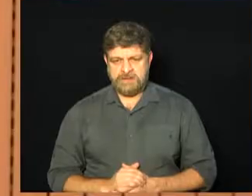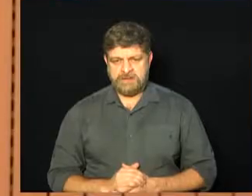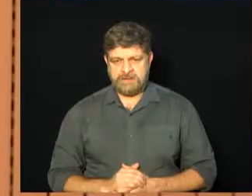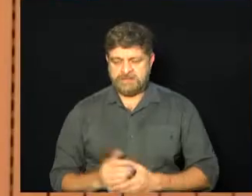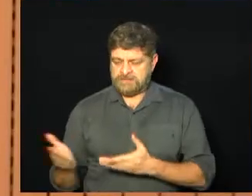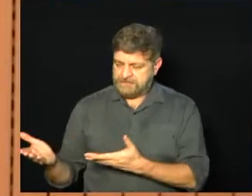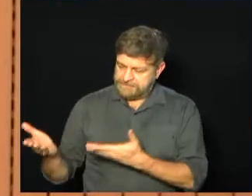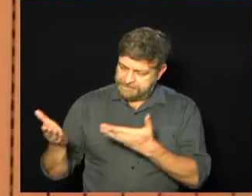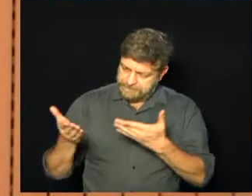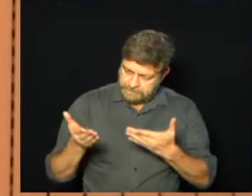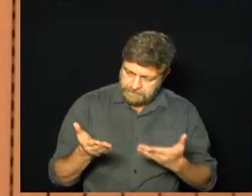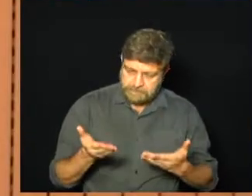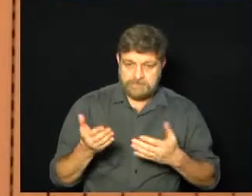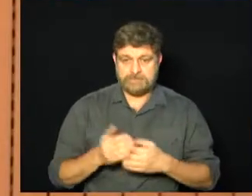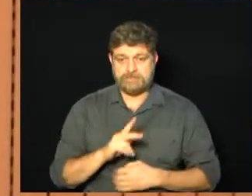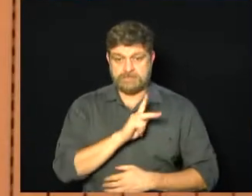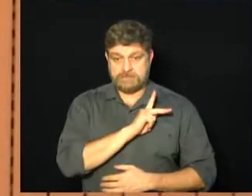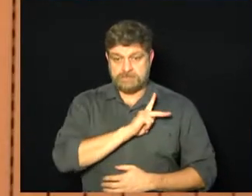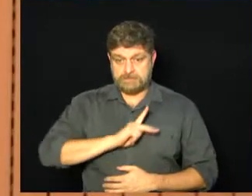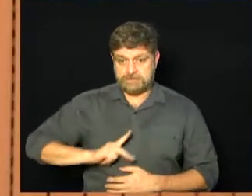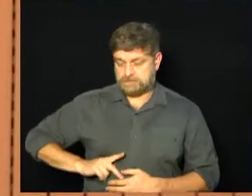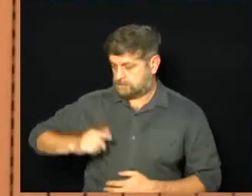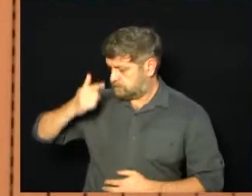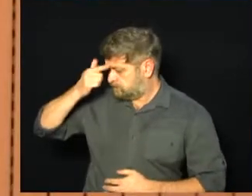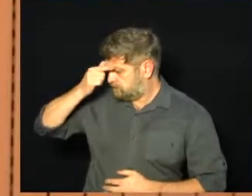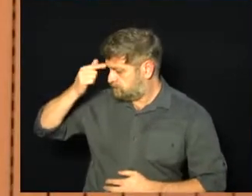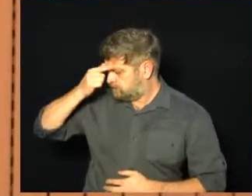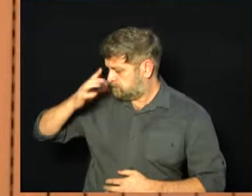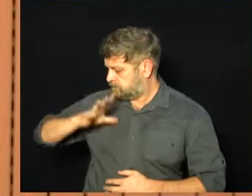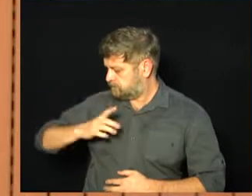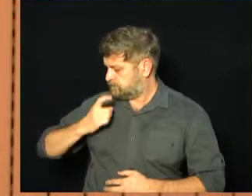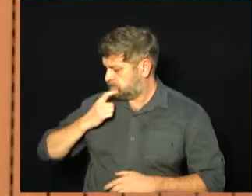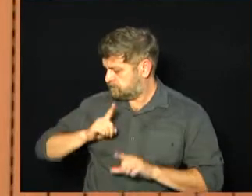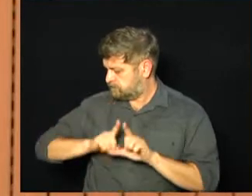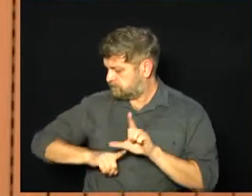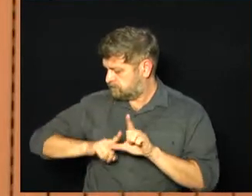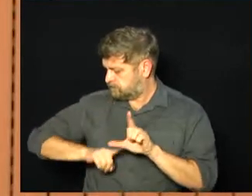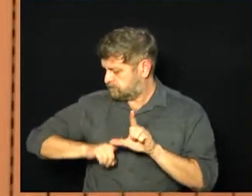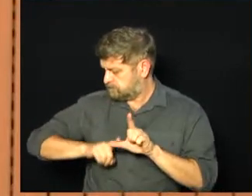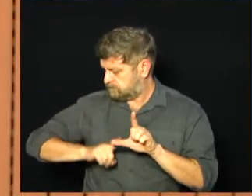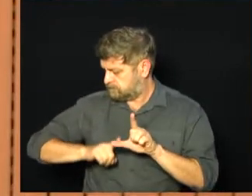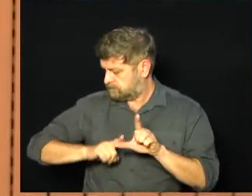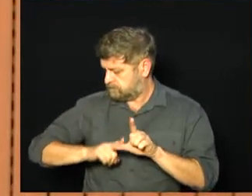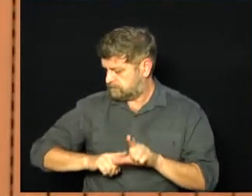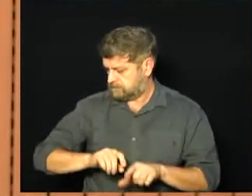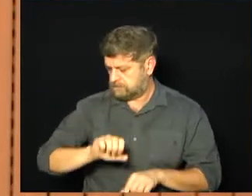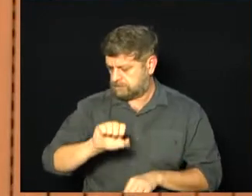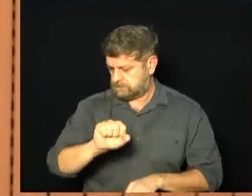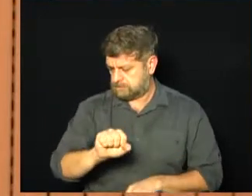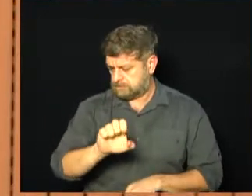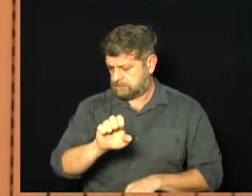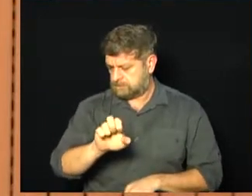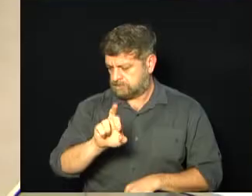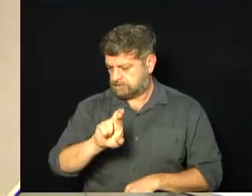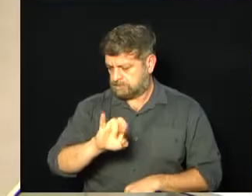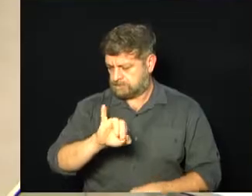Convidamos ainda o presidente da Academia Campineira de Letras, senhor Sérgio Galvão Capone.